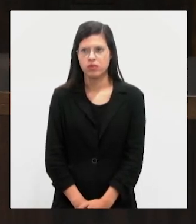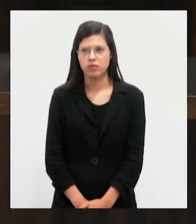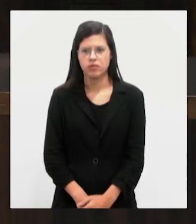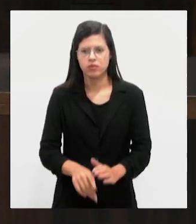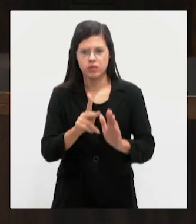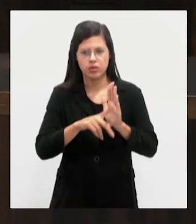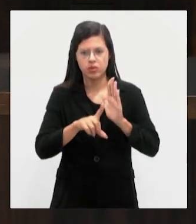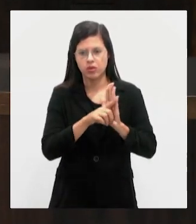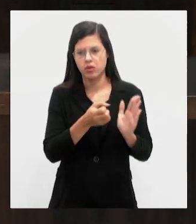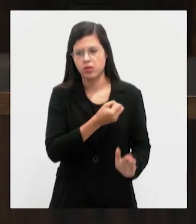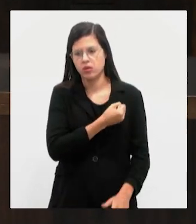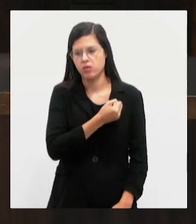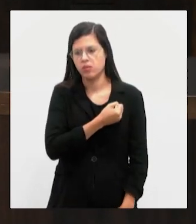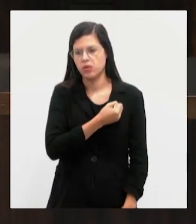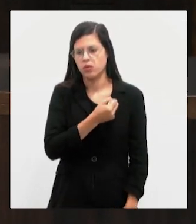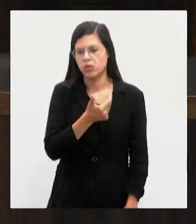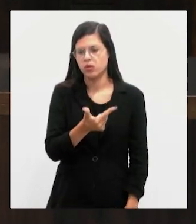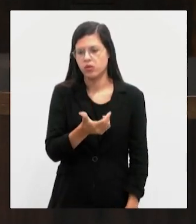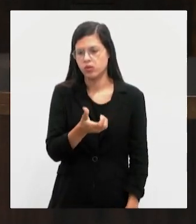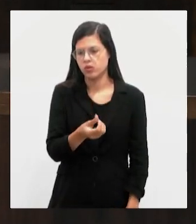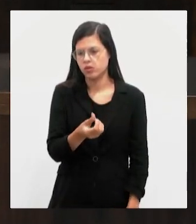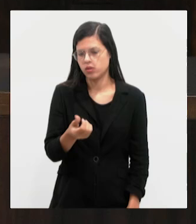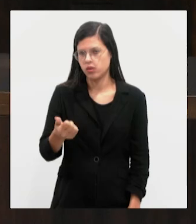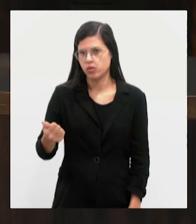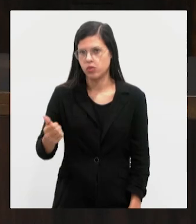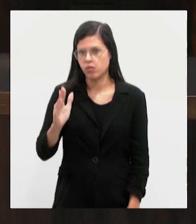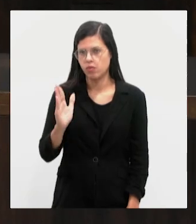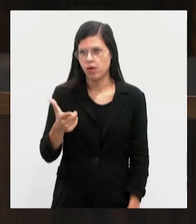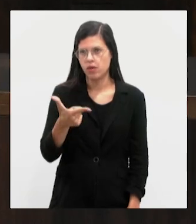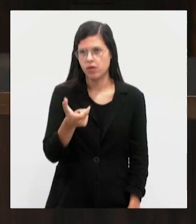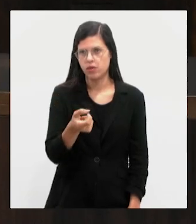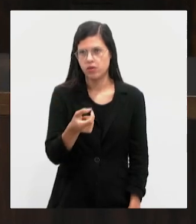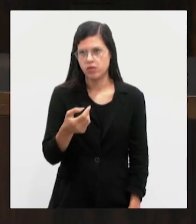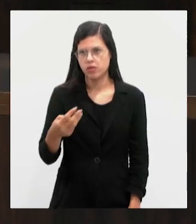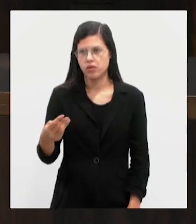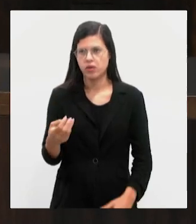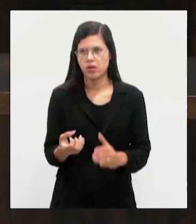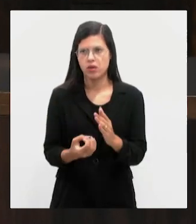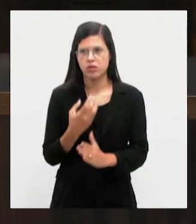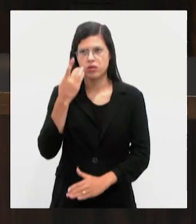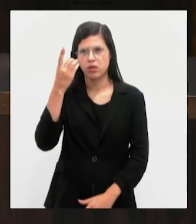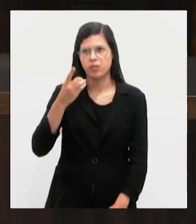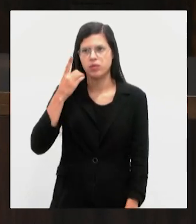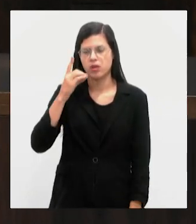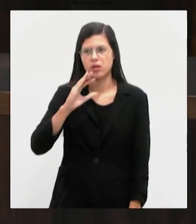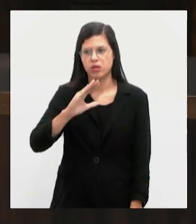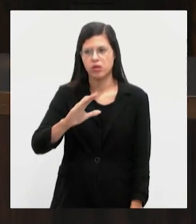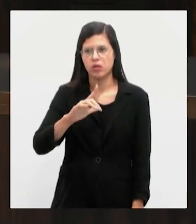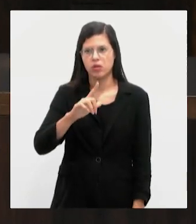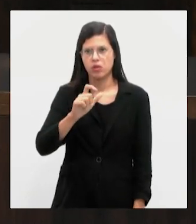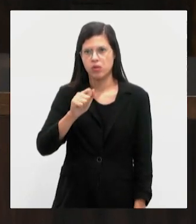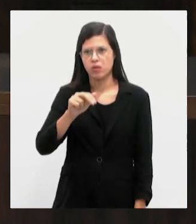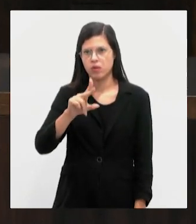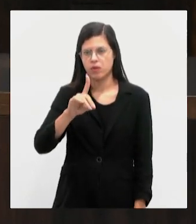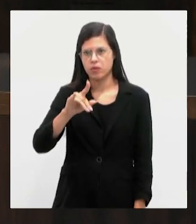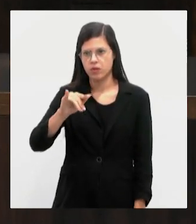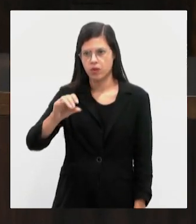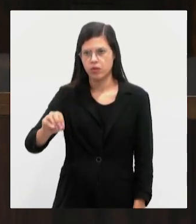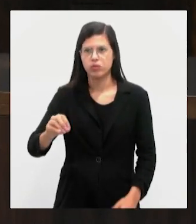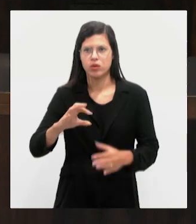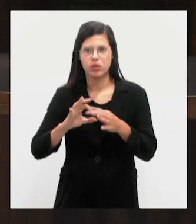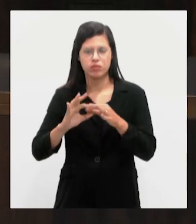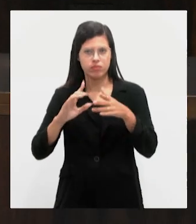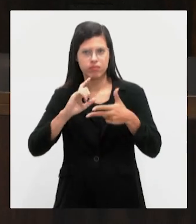Projeto de lei número 2661 de 2023, de autoria do deputado Cláudio Caiado, que autoriza o